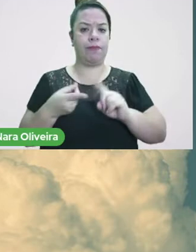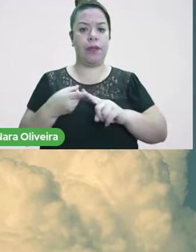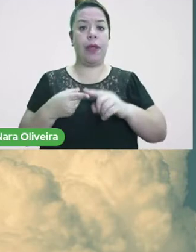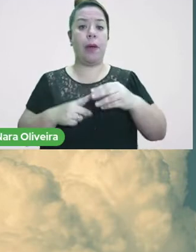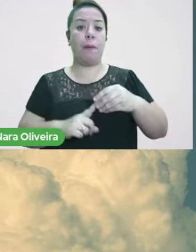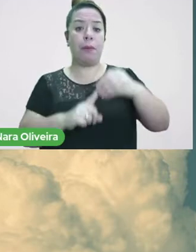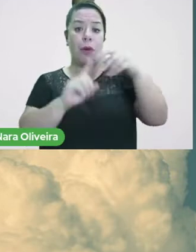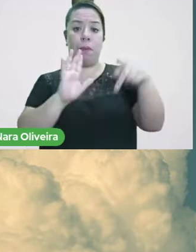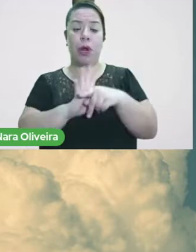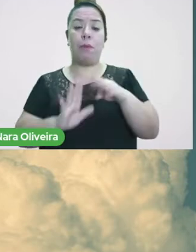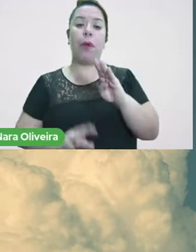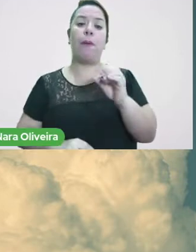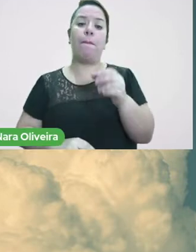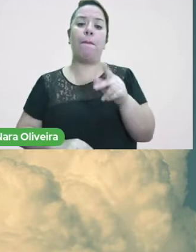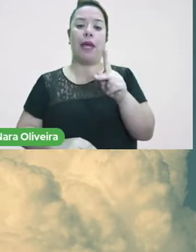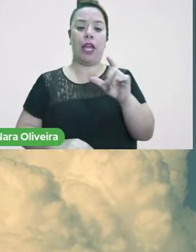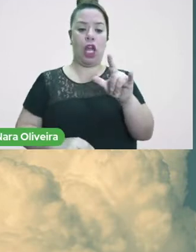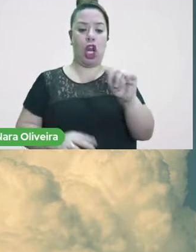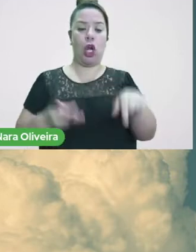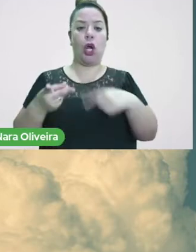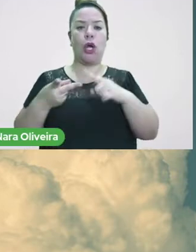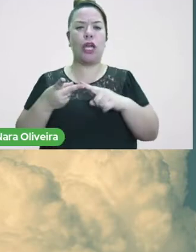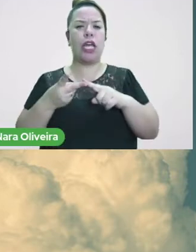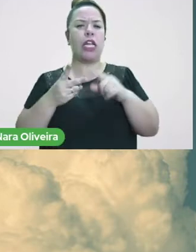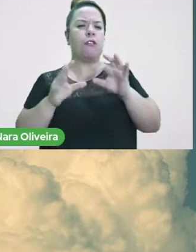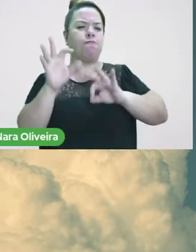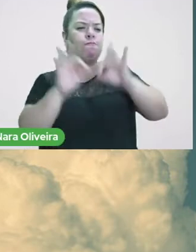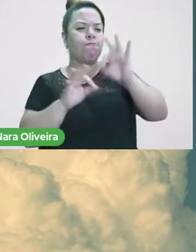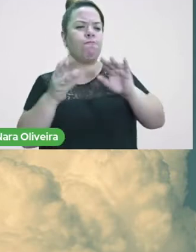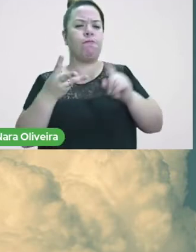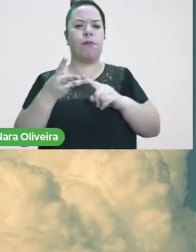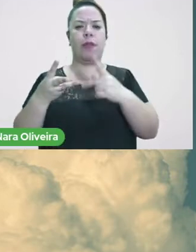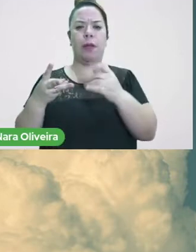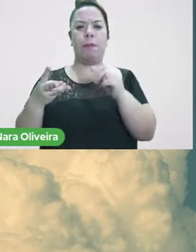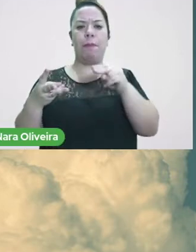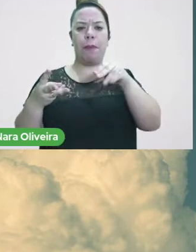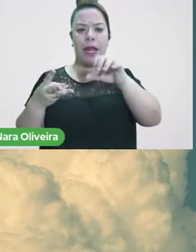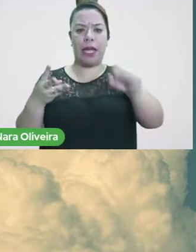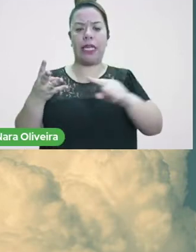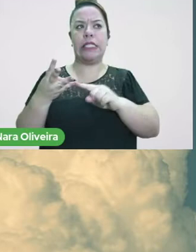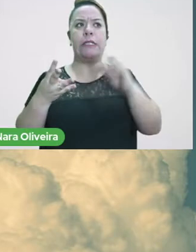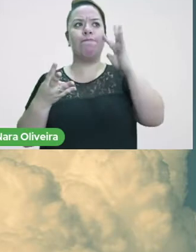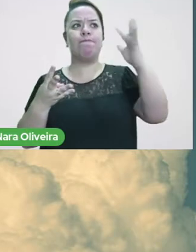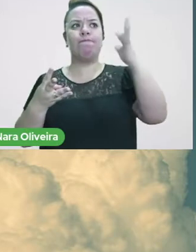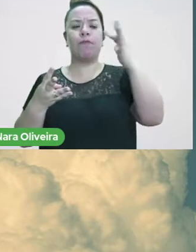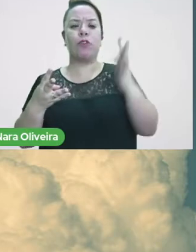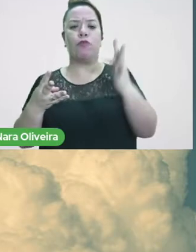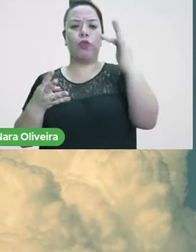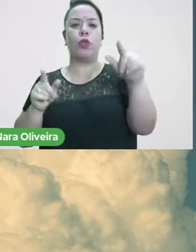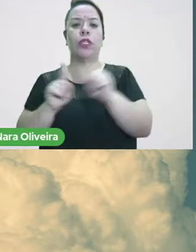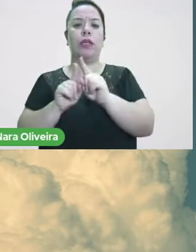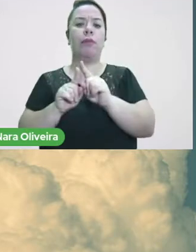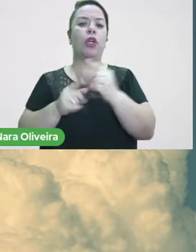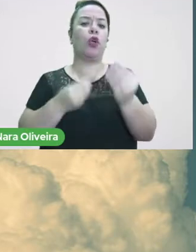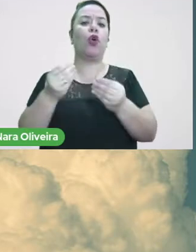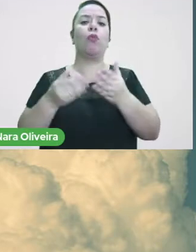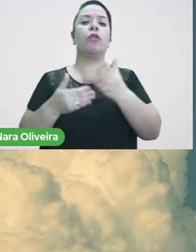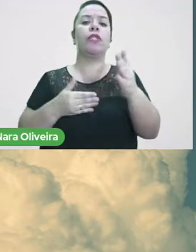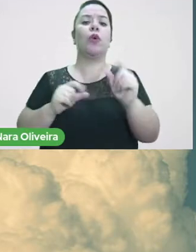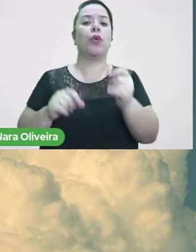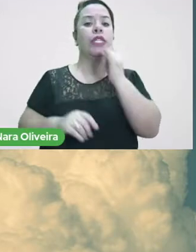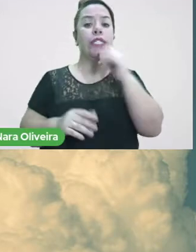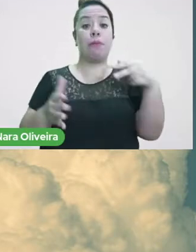as sessões de refinamento, as plannings, as estimativas, se for o caso. Quais são as saídas? cards estimados